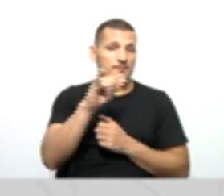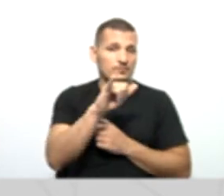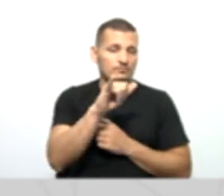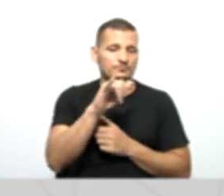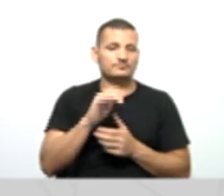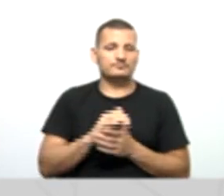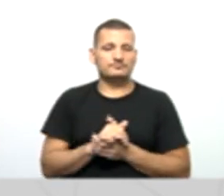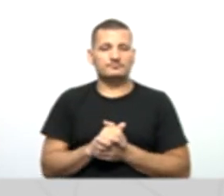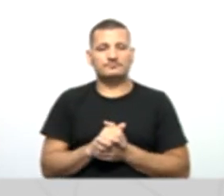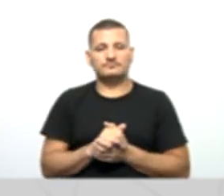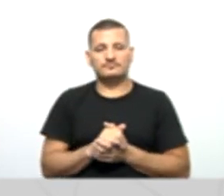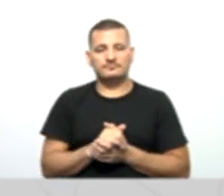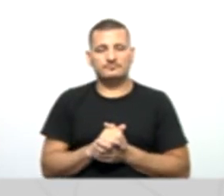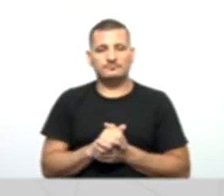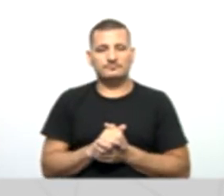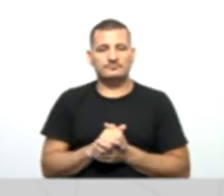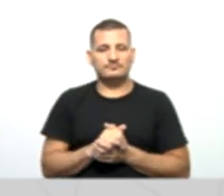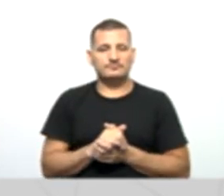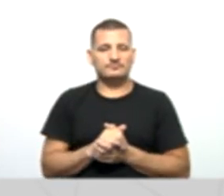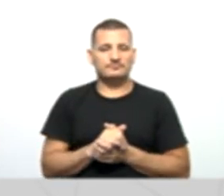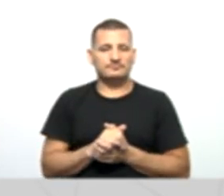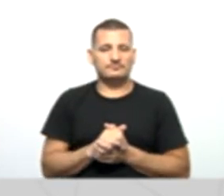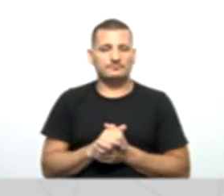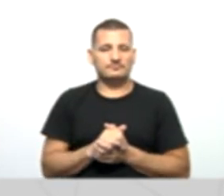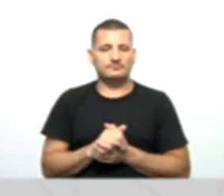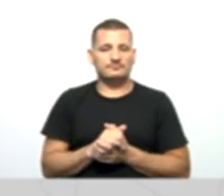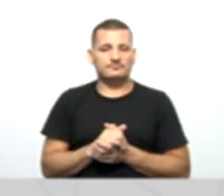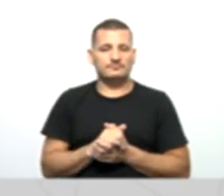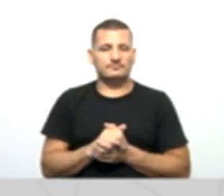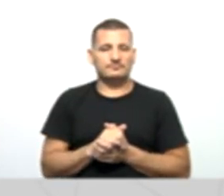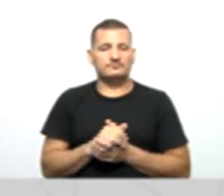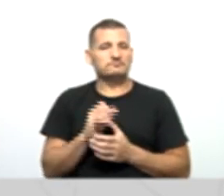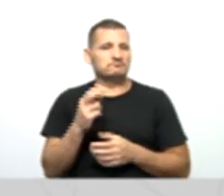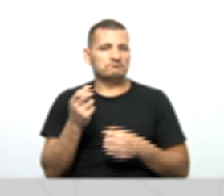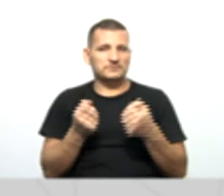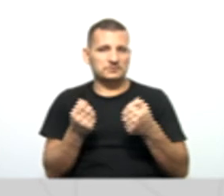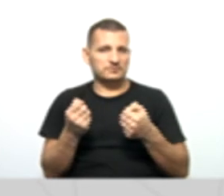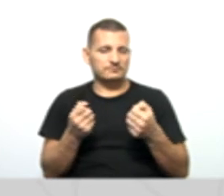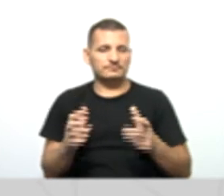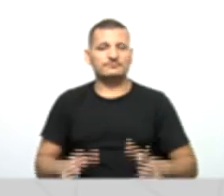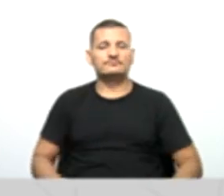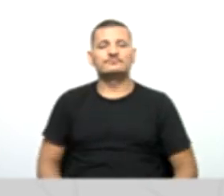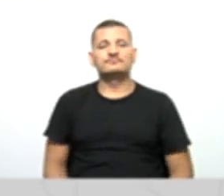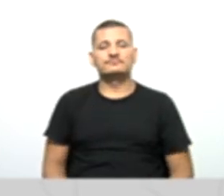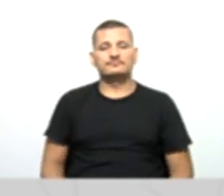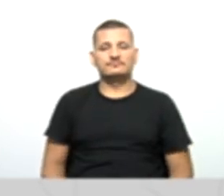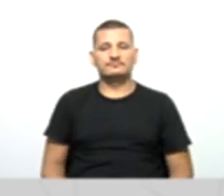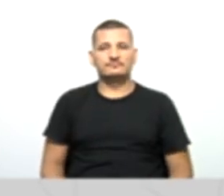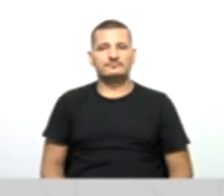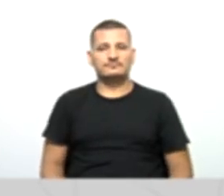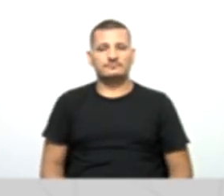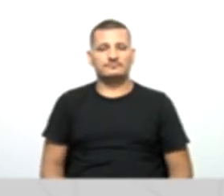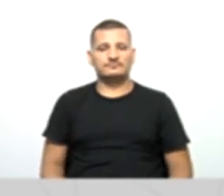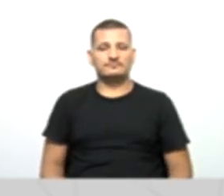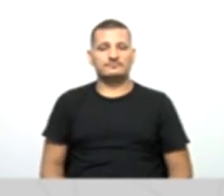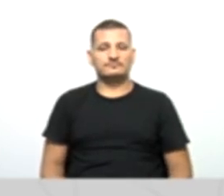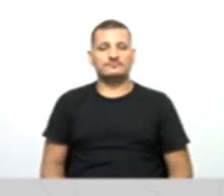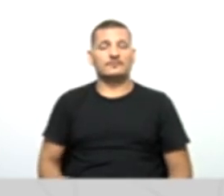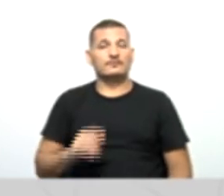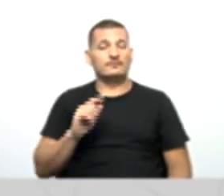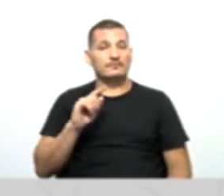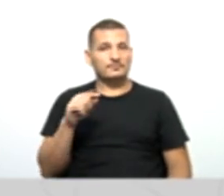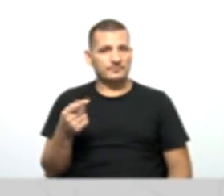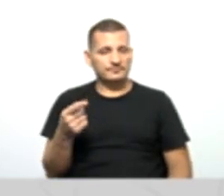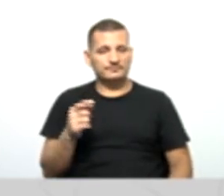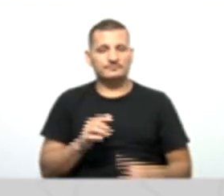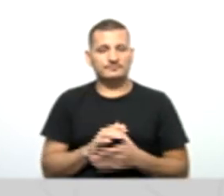aí e partir para o meu destino. Ou se eu vou de carro, enfim, qual é o meio de transporte que eu vou estar seguindo. Depois eu vou aqui